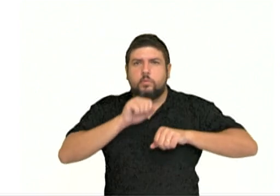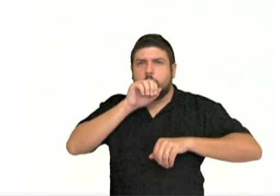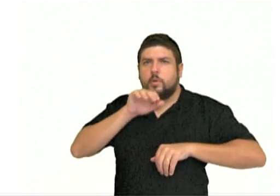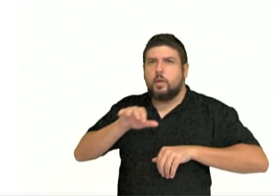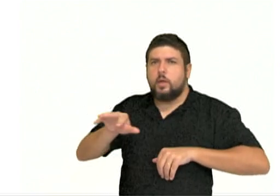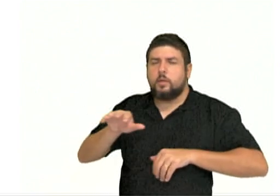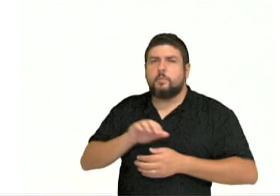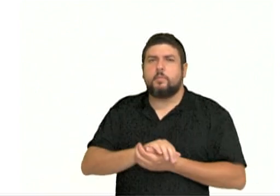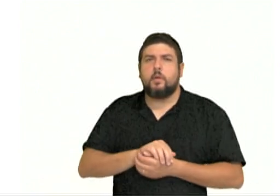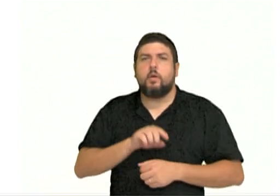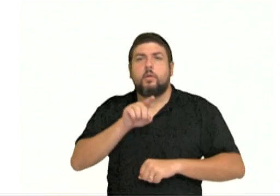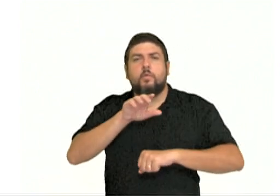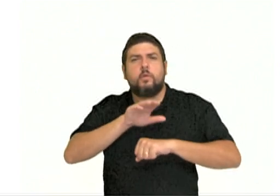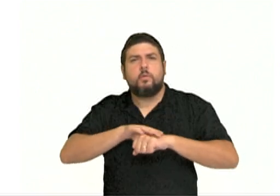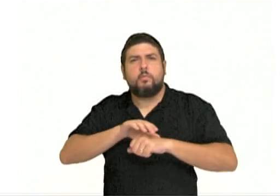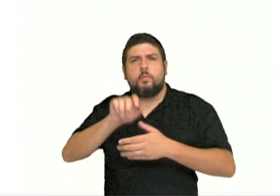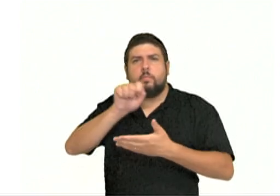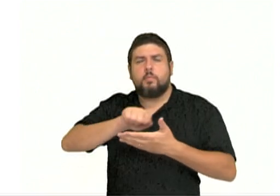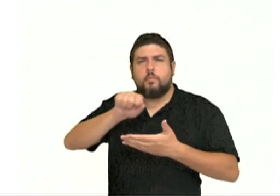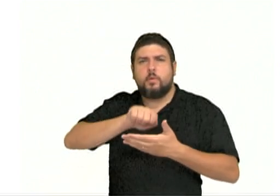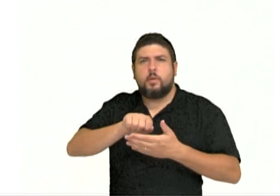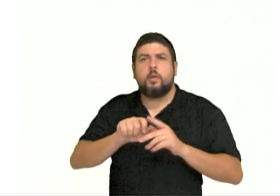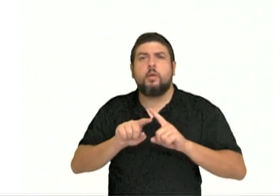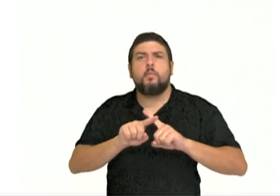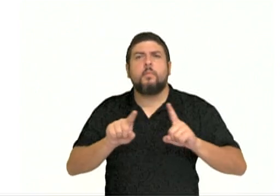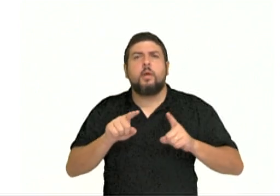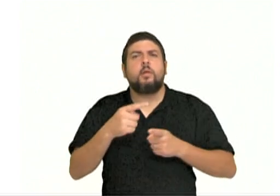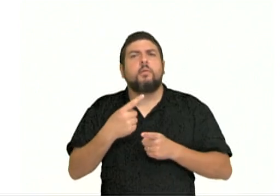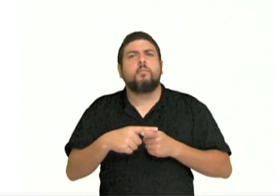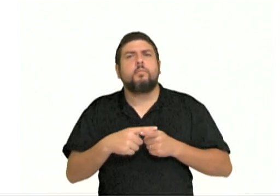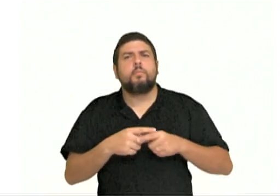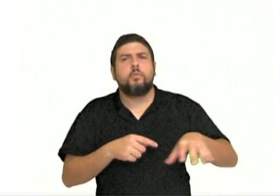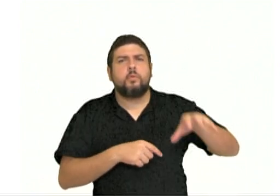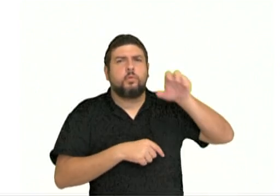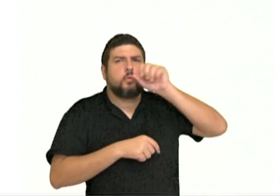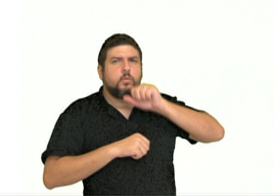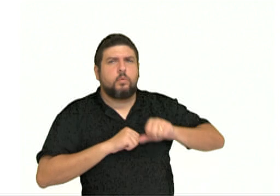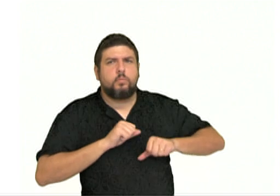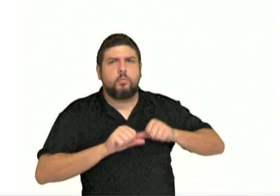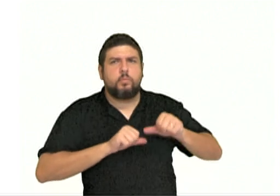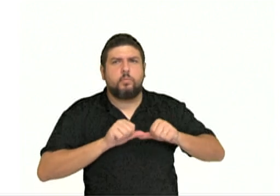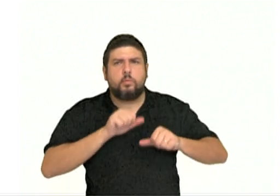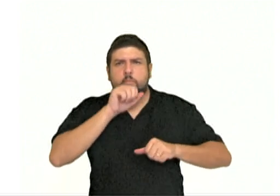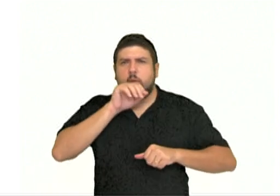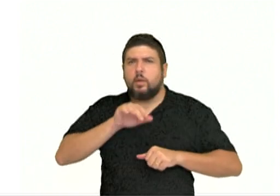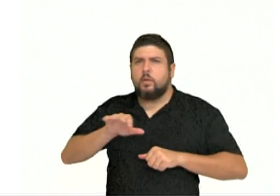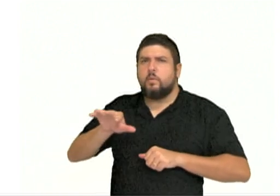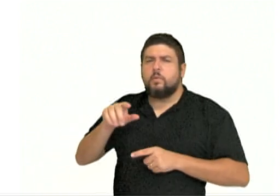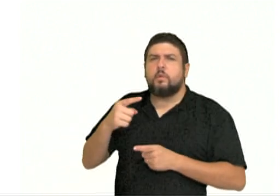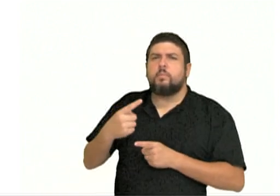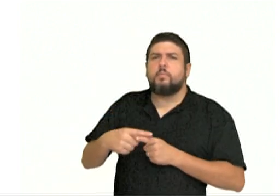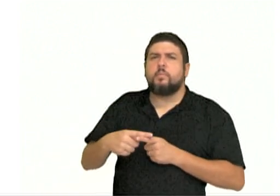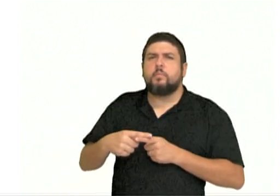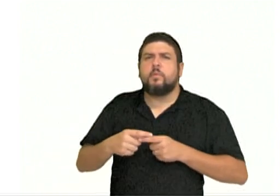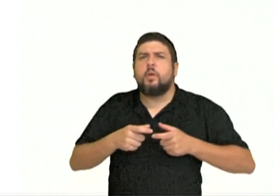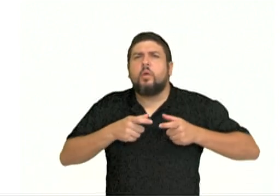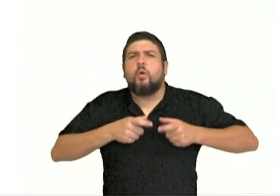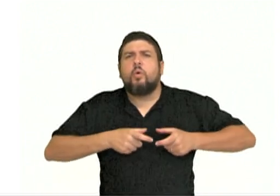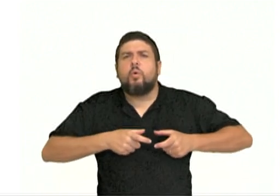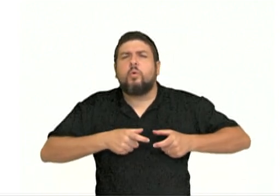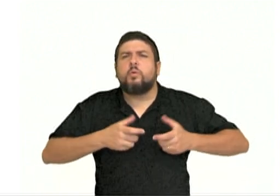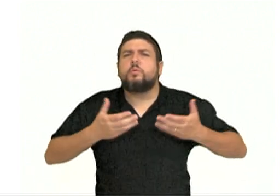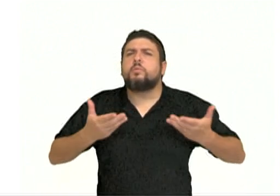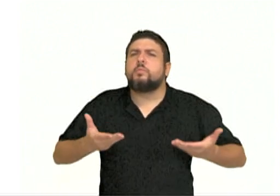o restante. Por que esse processo é essencial e onde ele ocorre? Então, vamos